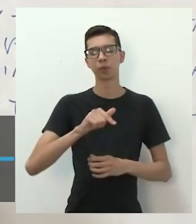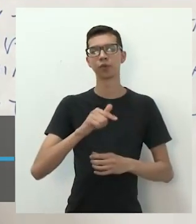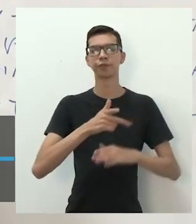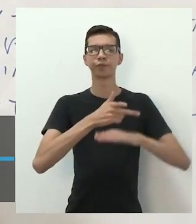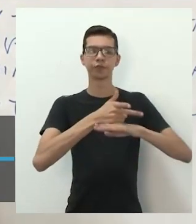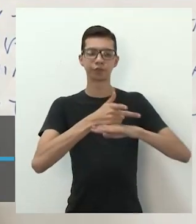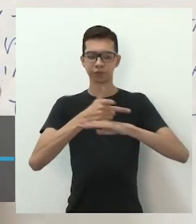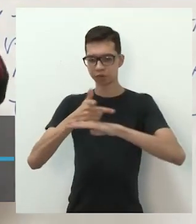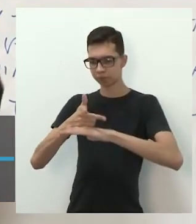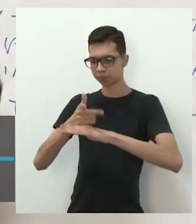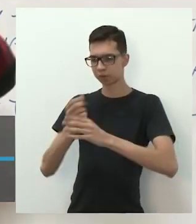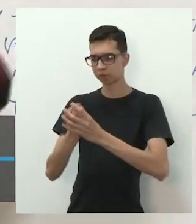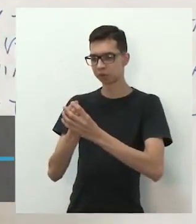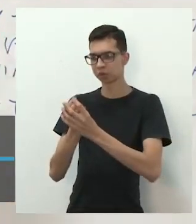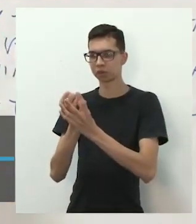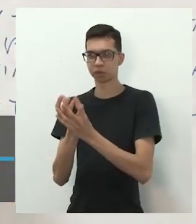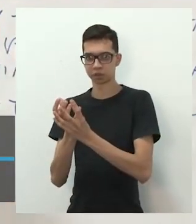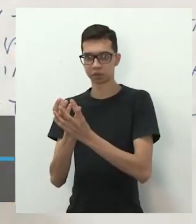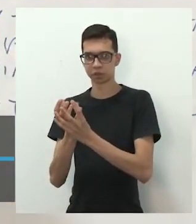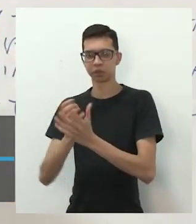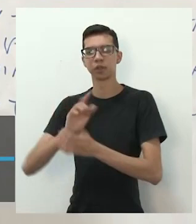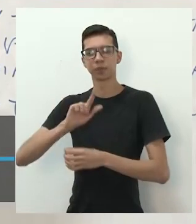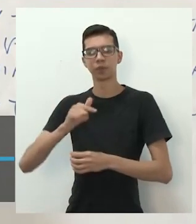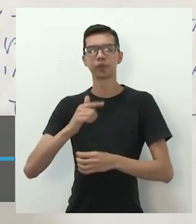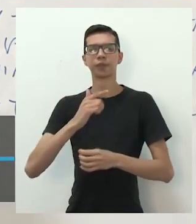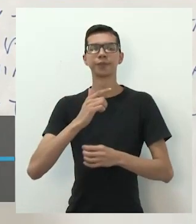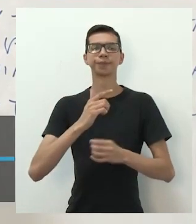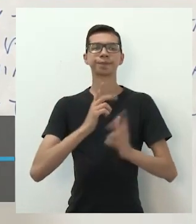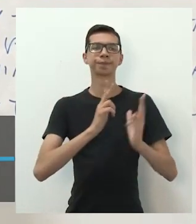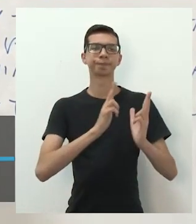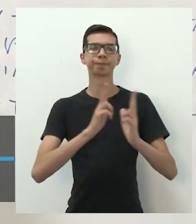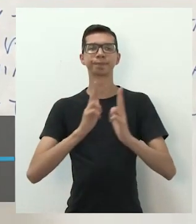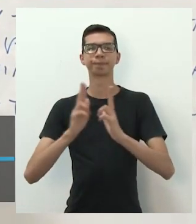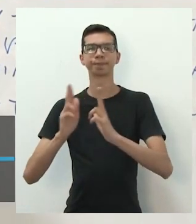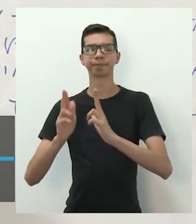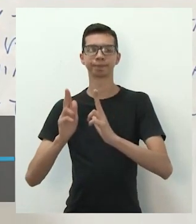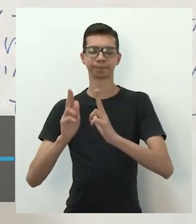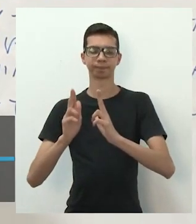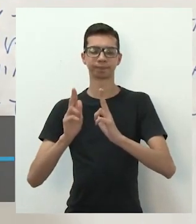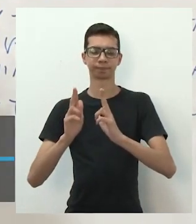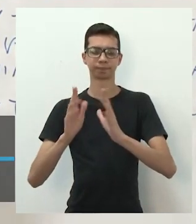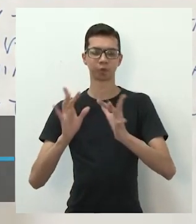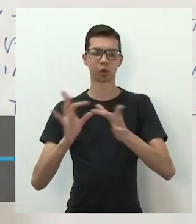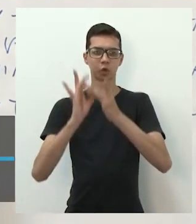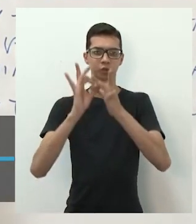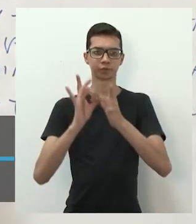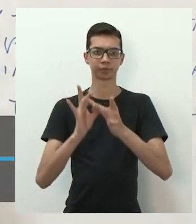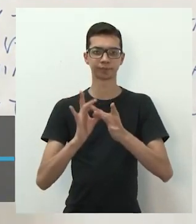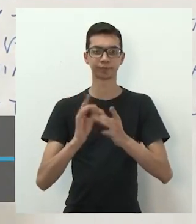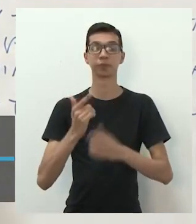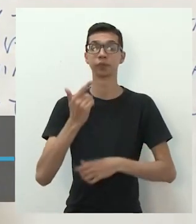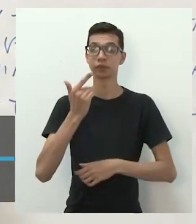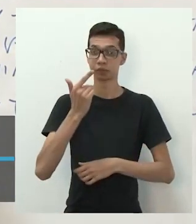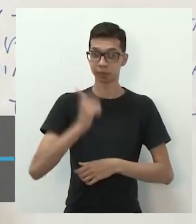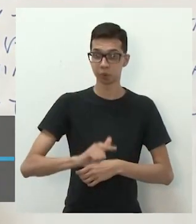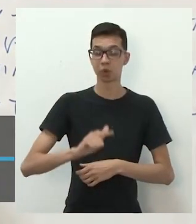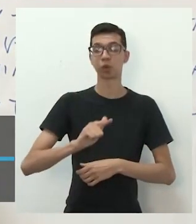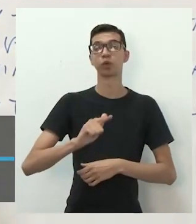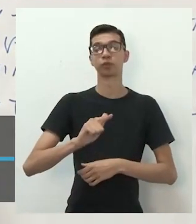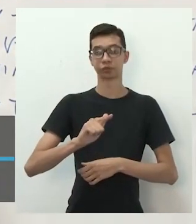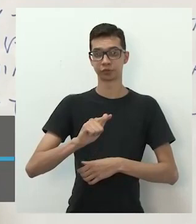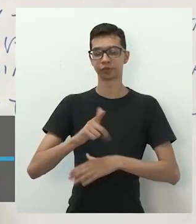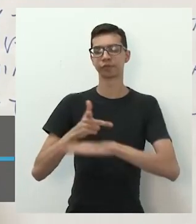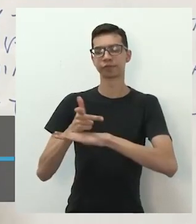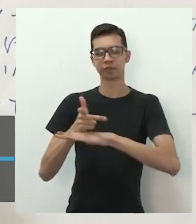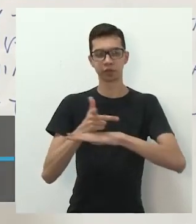hora de transmitir, você dava um jeito de inserir essas películas, uma sobreposta à outra. E gravava novamente, para dar essa impressão